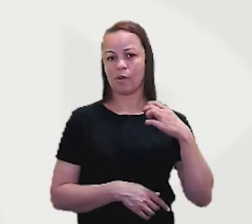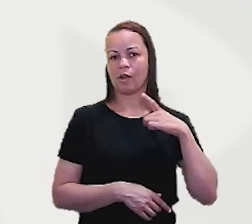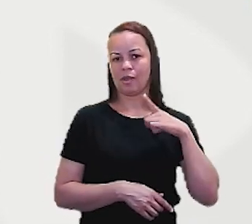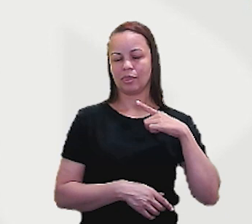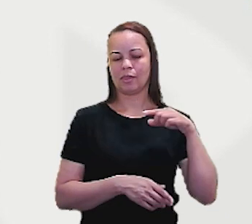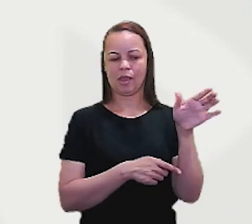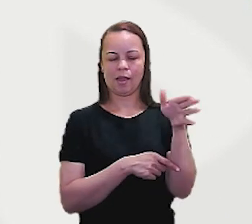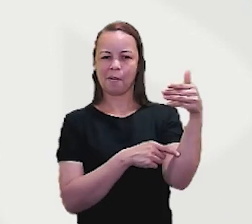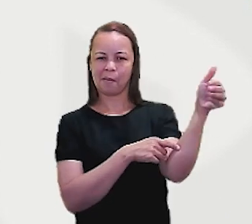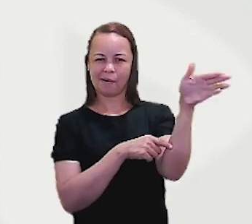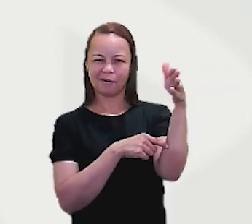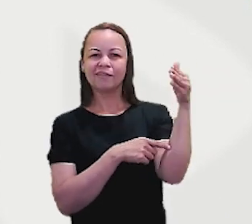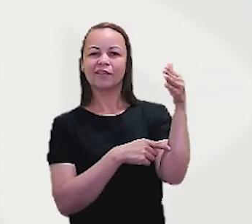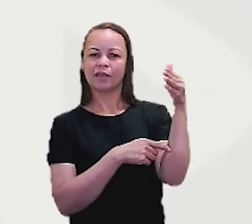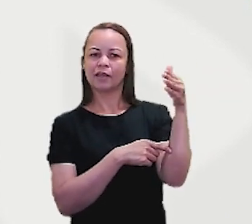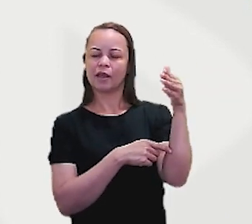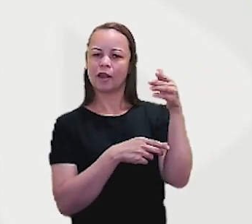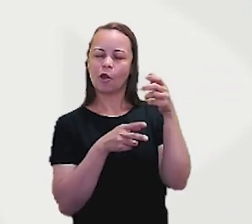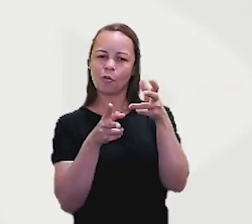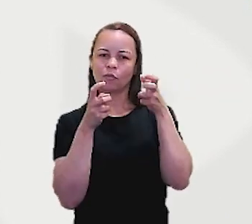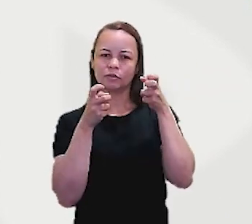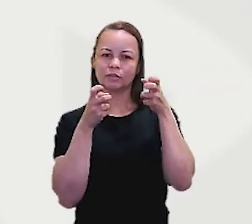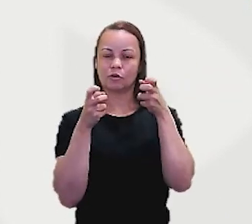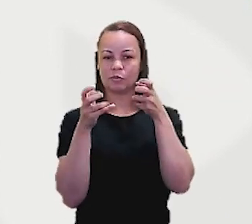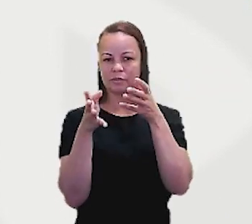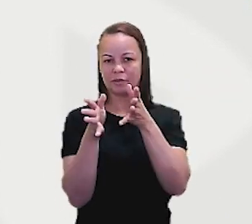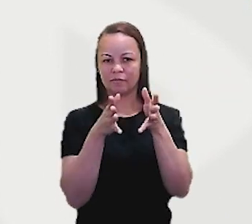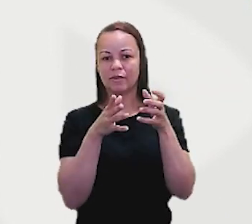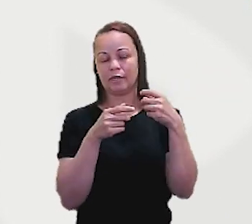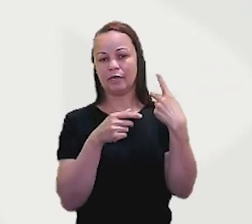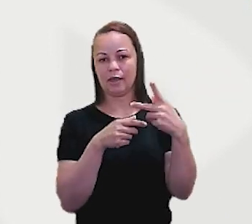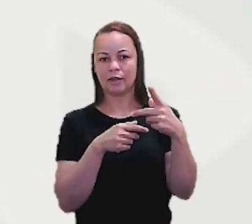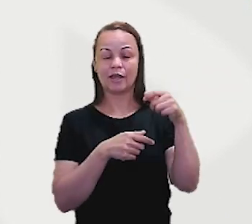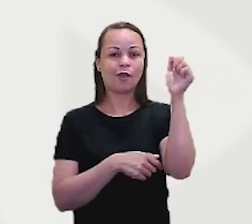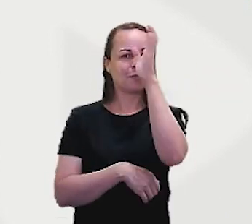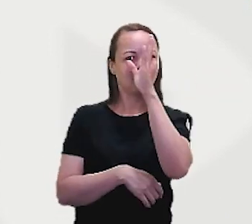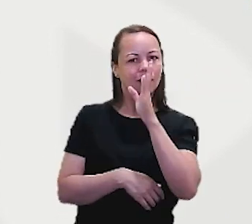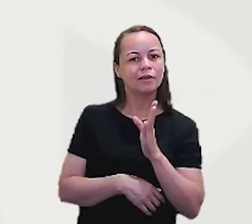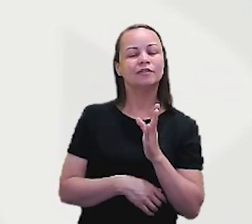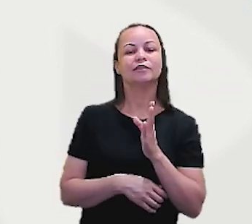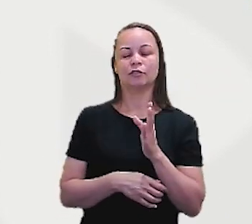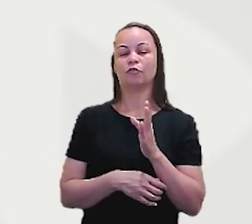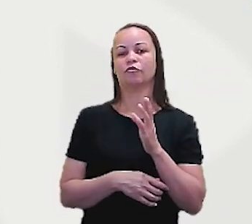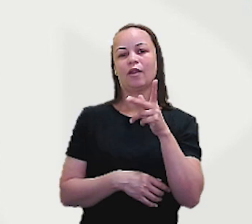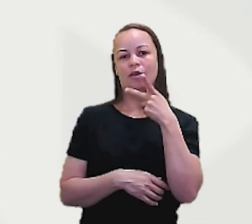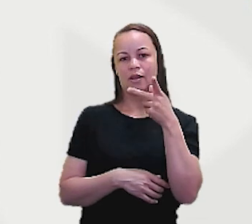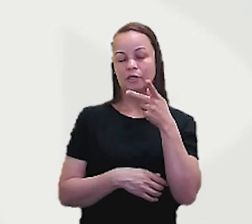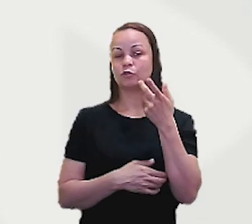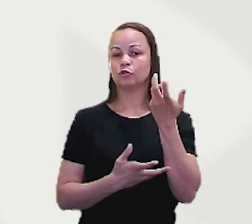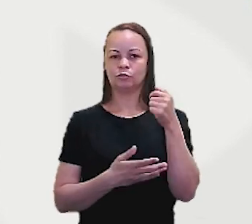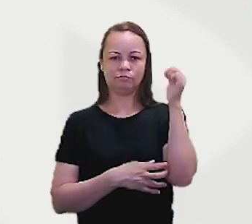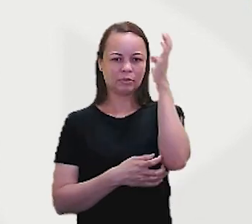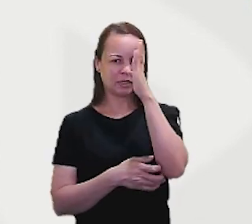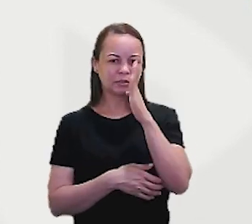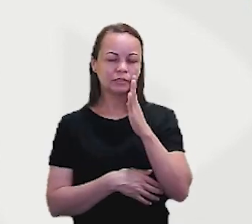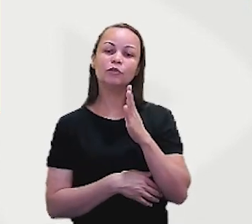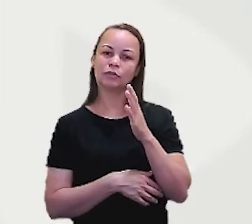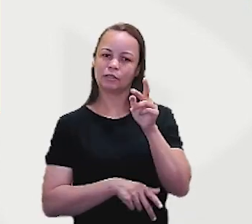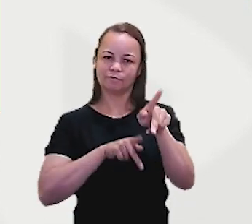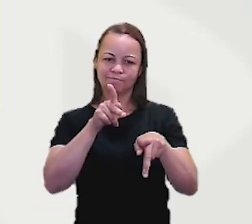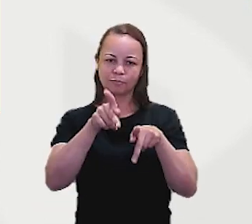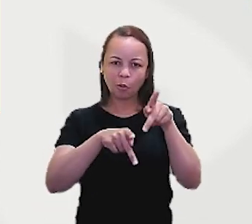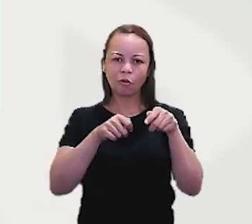conseguimos identificar que ali é o Brasil, que estamos falando do Brasil dos brasileiros.